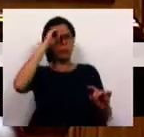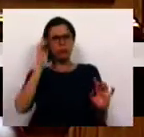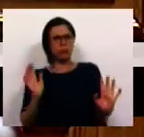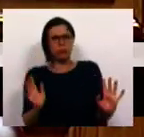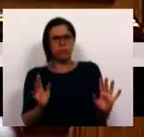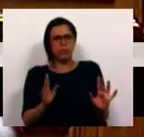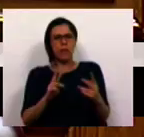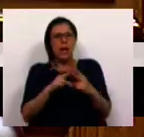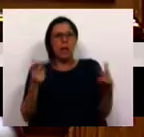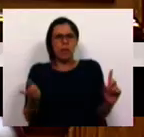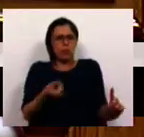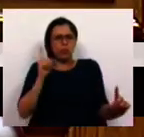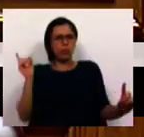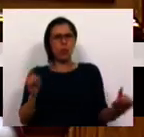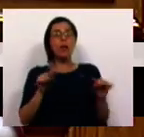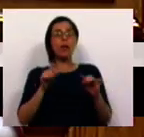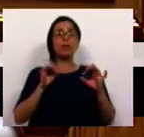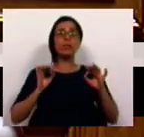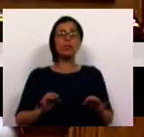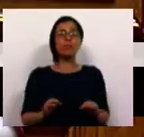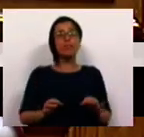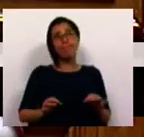respeitar as autarquias. Isso é